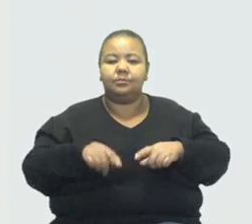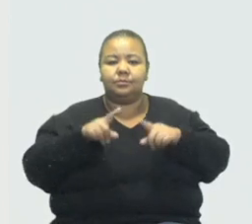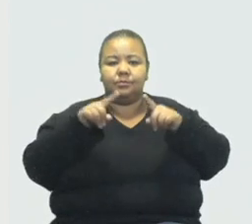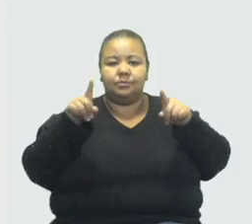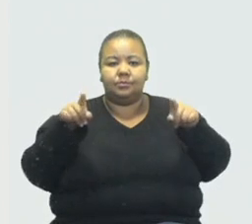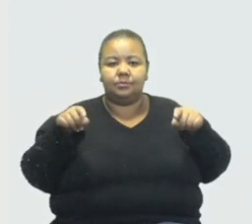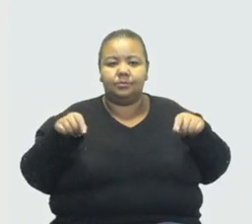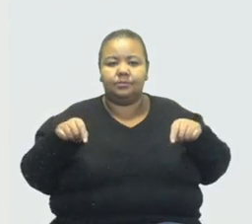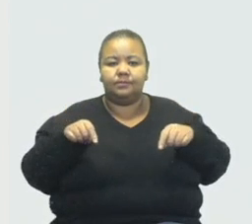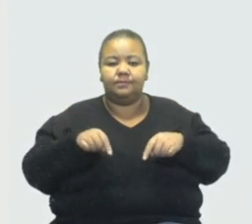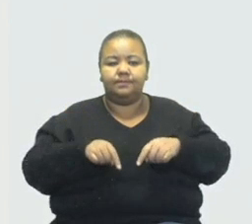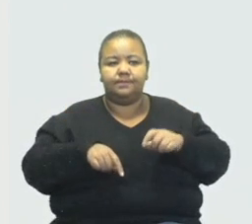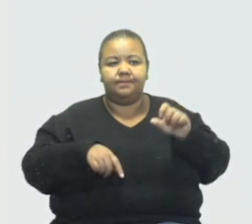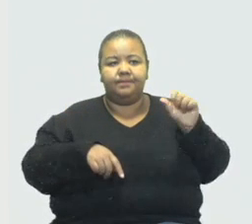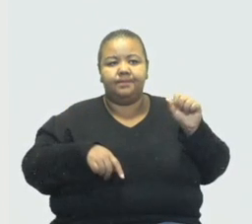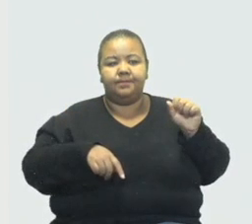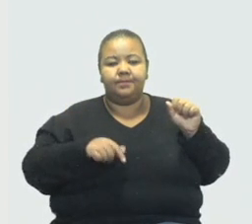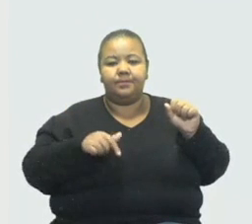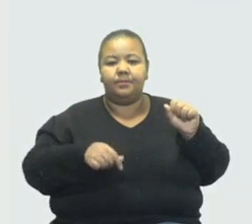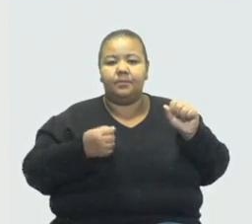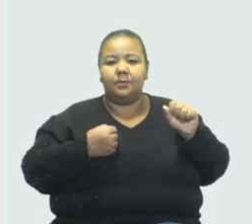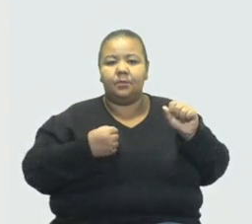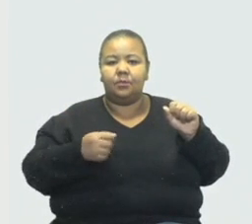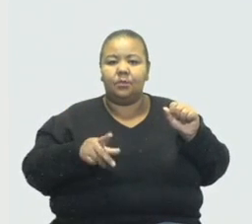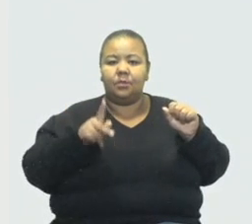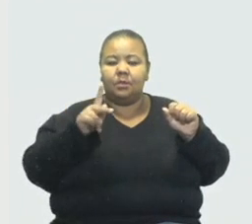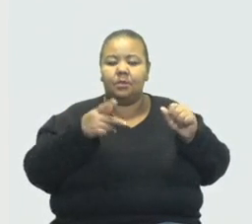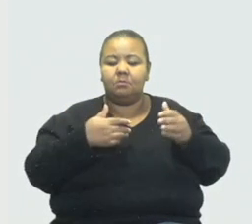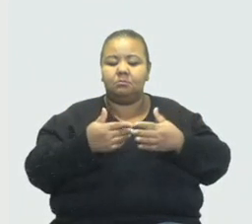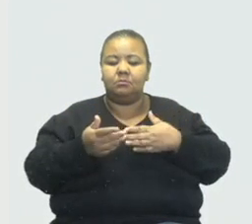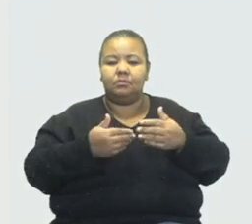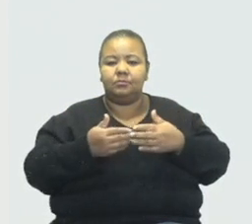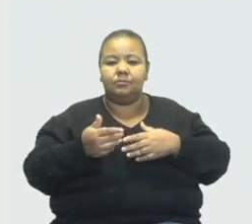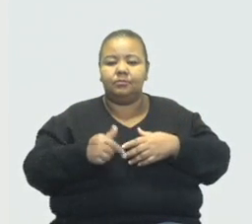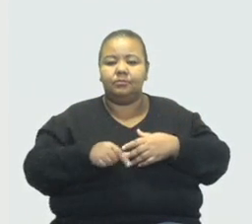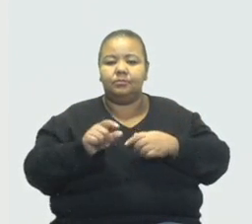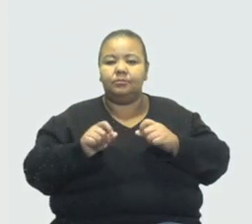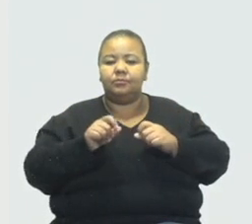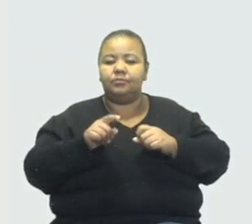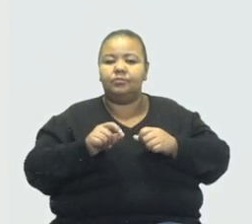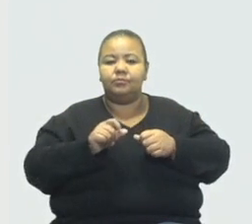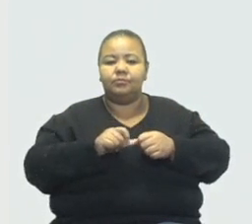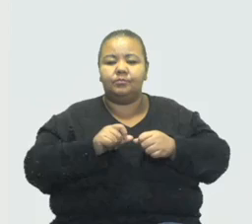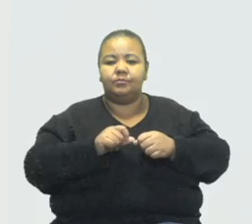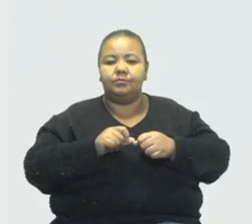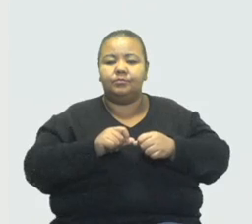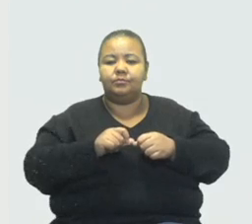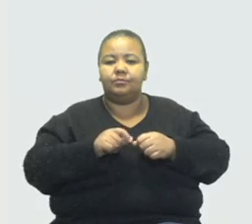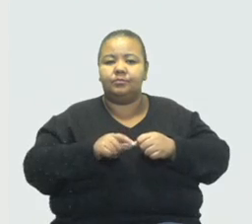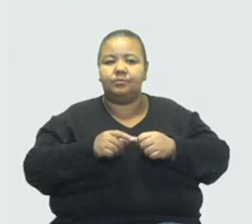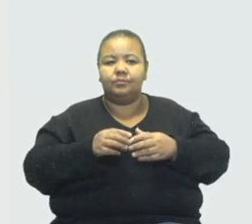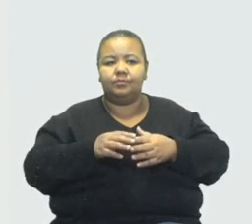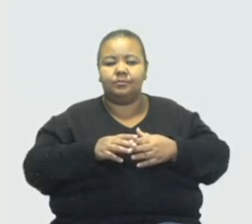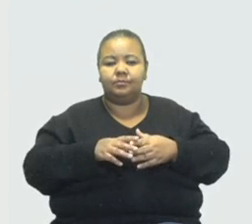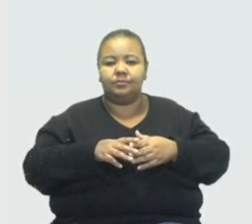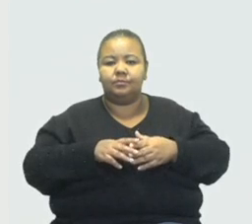matriz A e um número K qualquer, nós vamos ter a seguinte nova matriz. Como a gente vai fazer essa